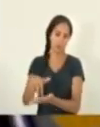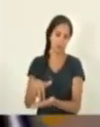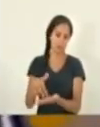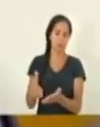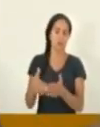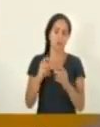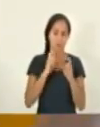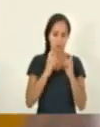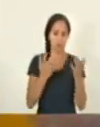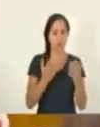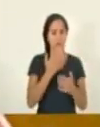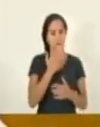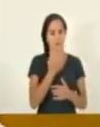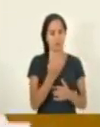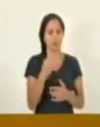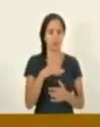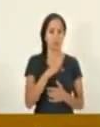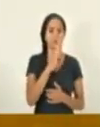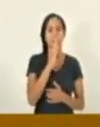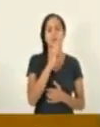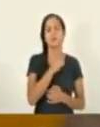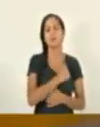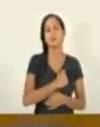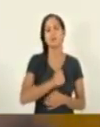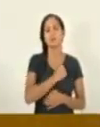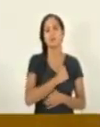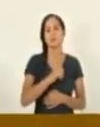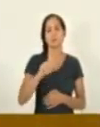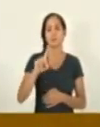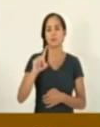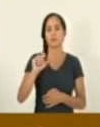de silêncio e com muita saudade de dona Dalva.